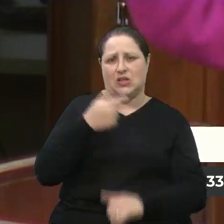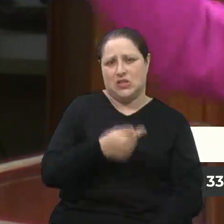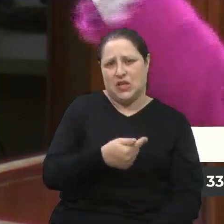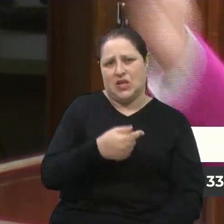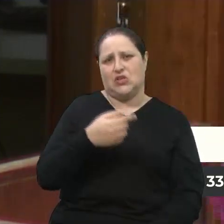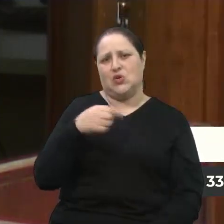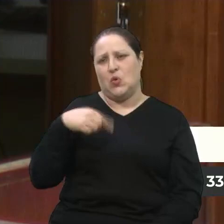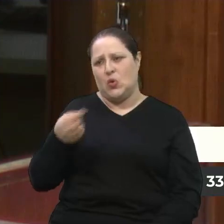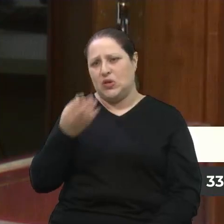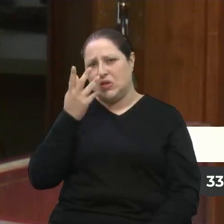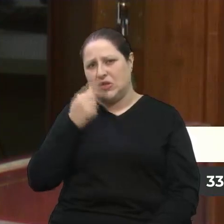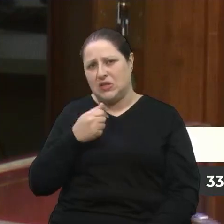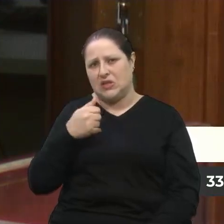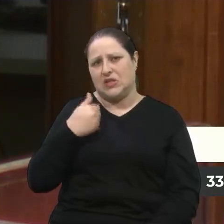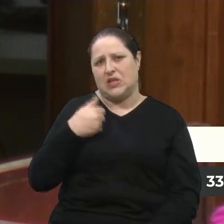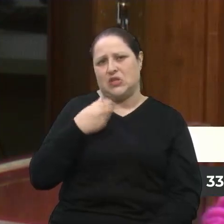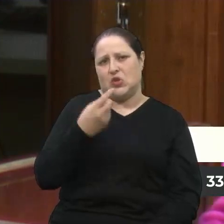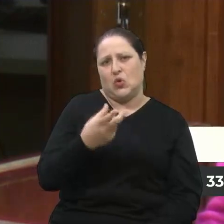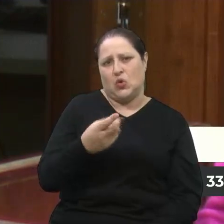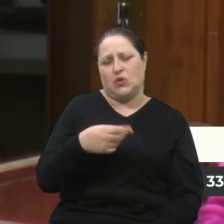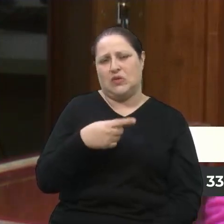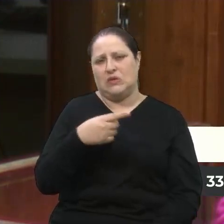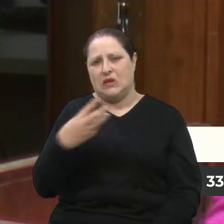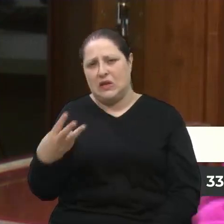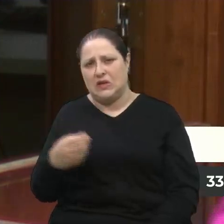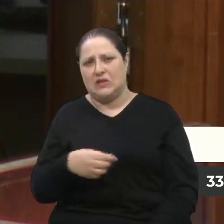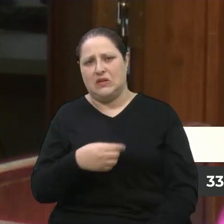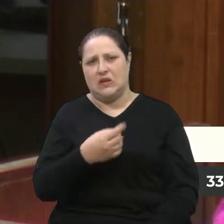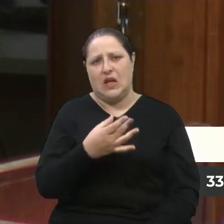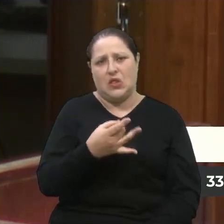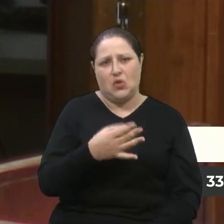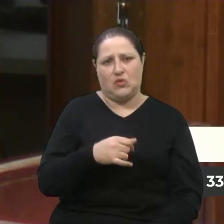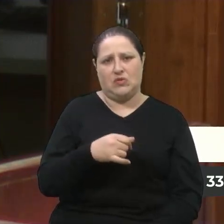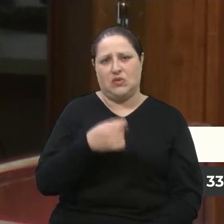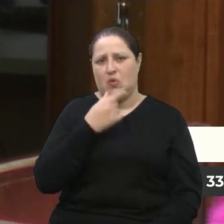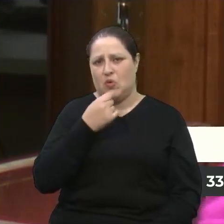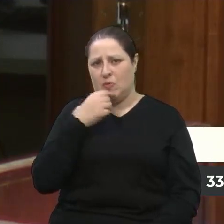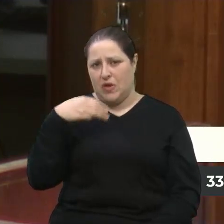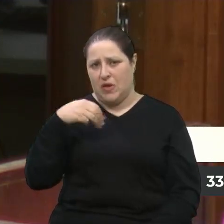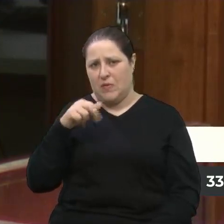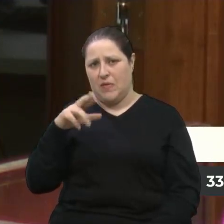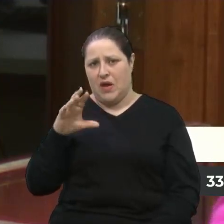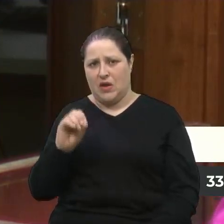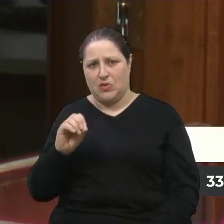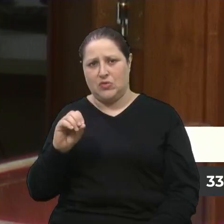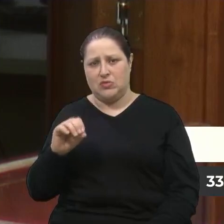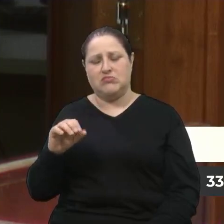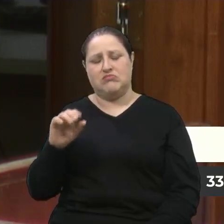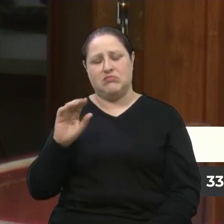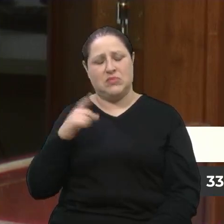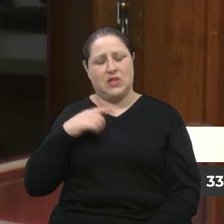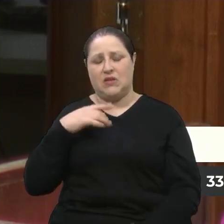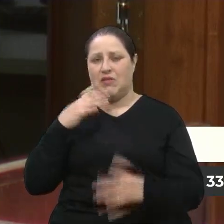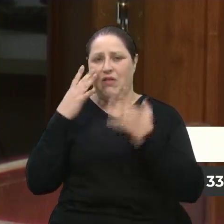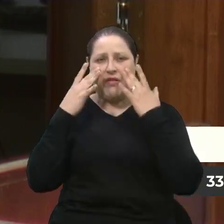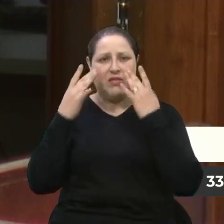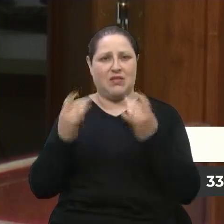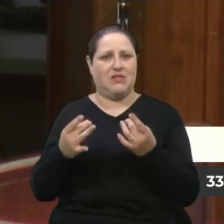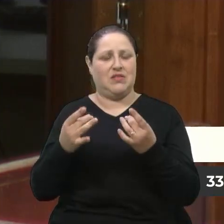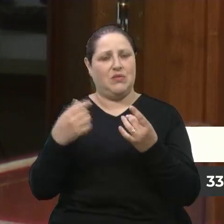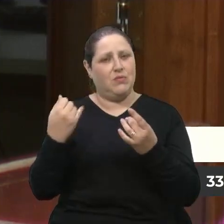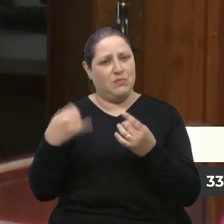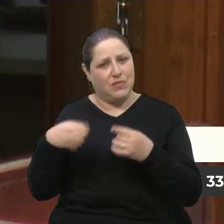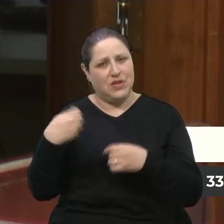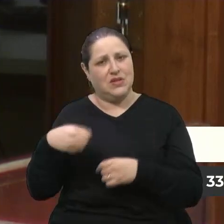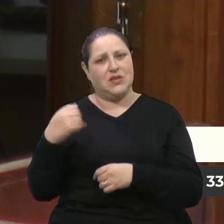13, 14 anos, como é o caso do Marco, super ligados. Então, a gente precisa aproveitar esses potenciais. E aí todos estão